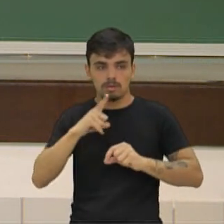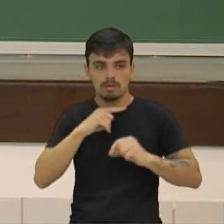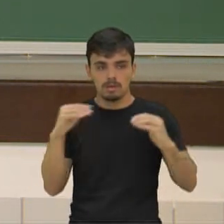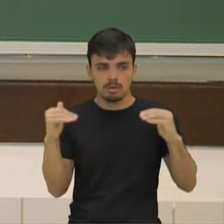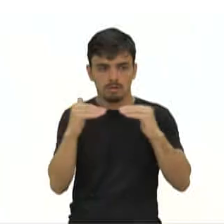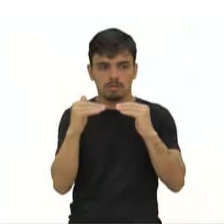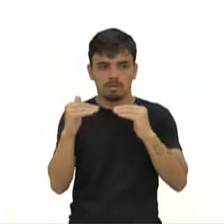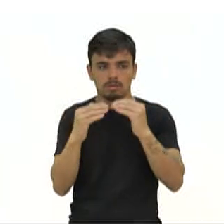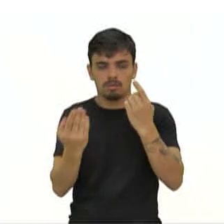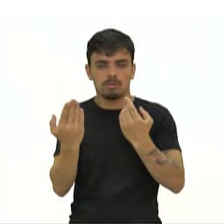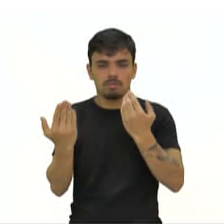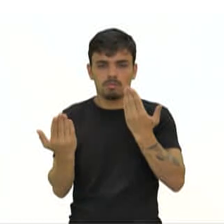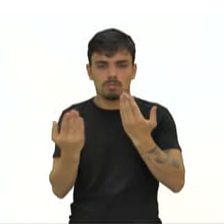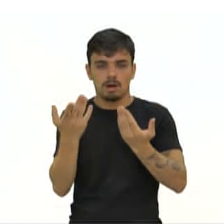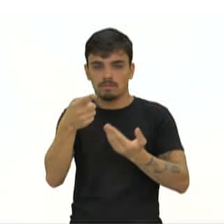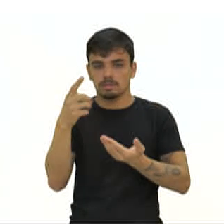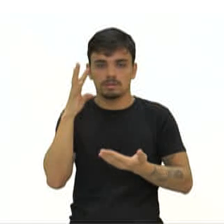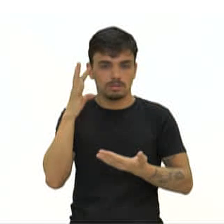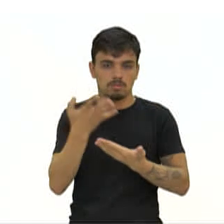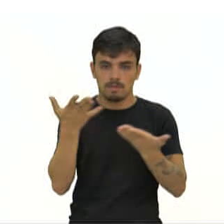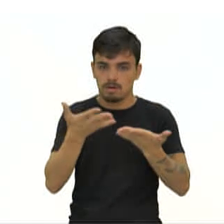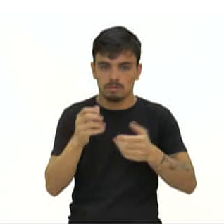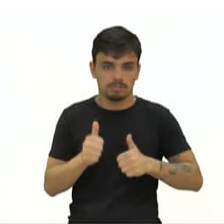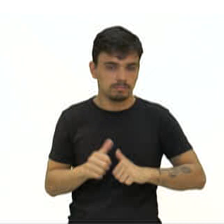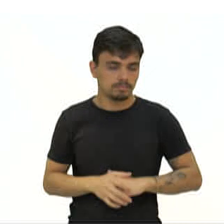tipo de associação? Resolvam. Vamos lá.